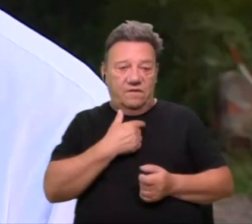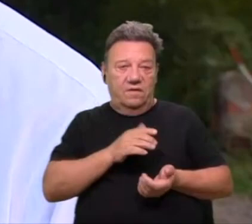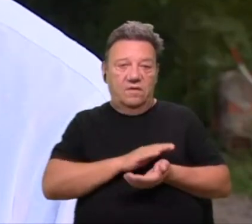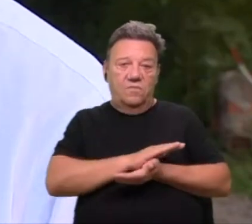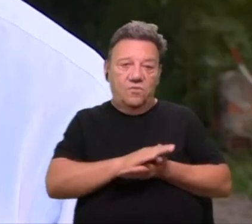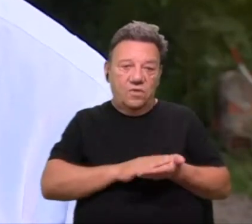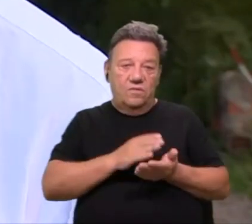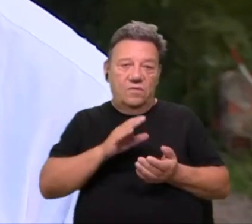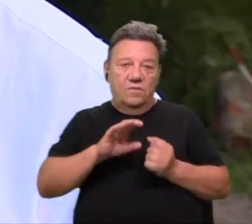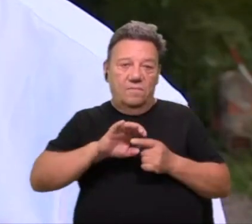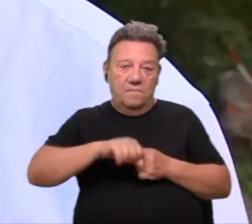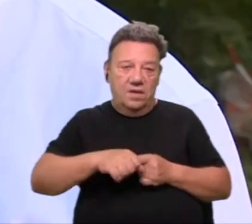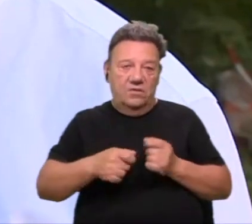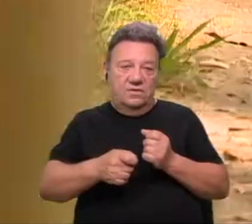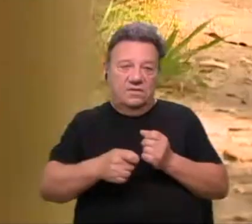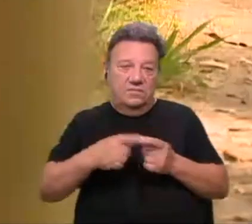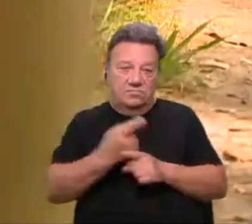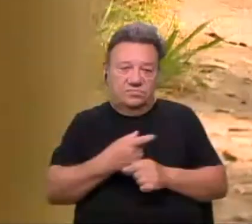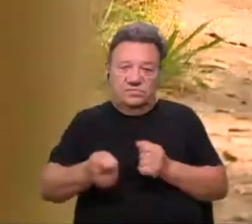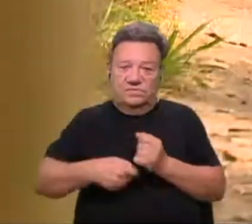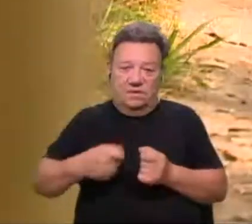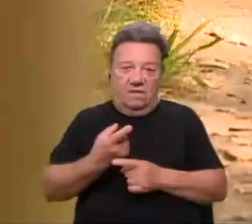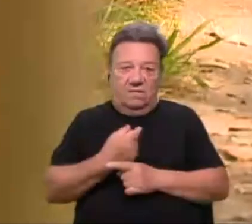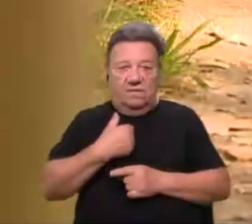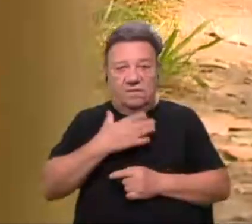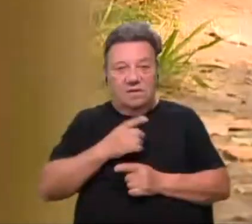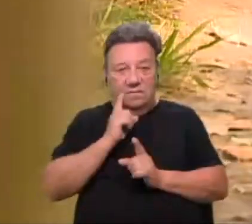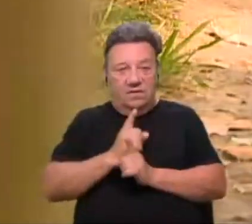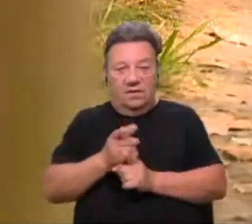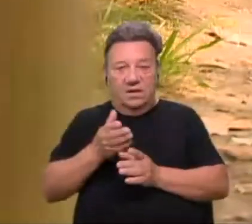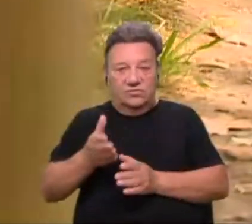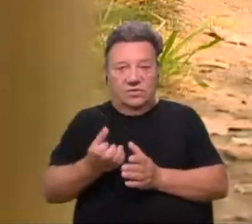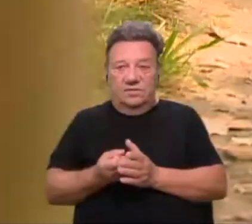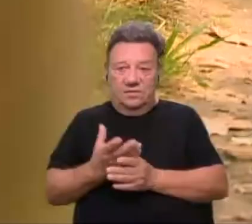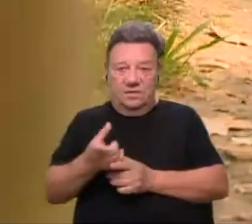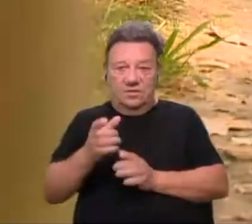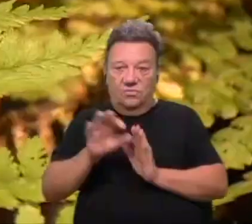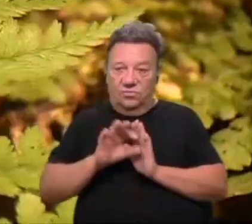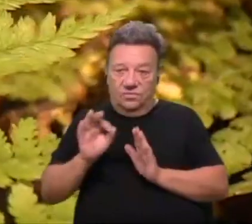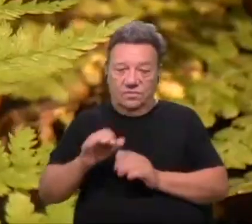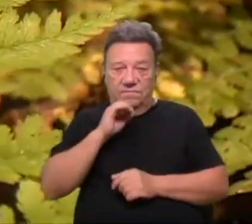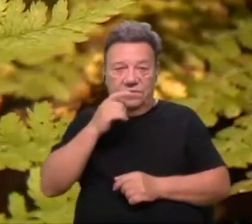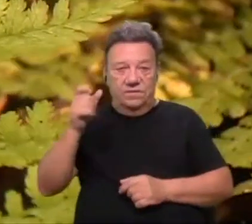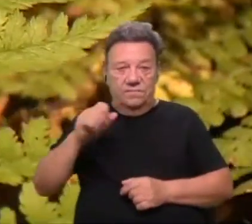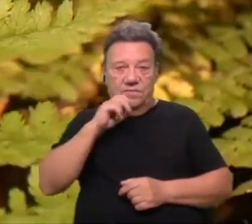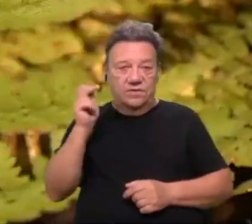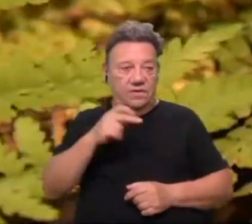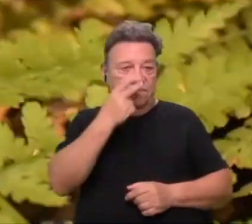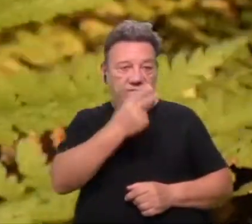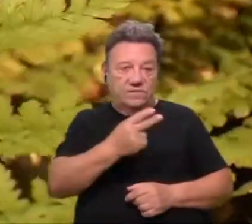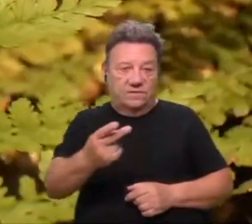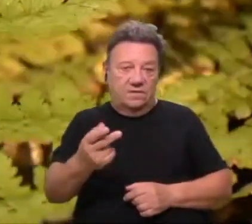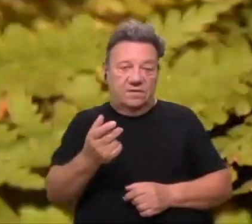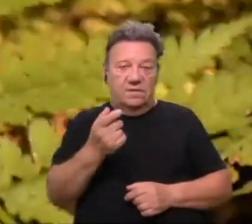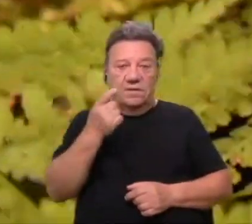o milho cereais e os outros seriais o que nós queremos é ajudar a criar as condições para que as pessoas possam visitar Como disse